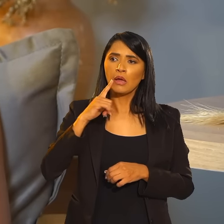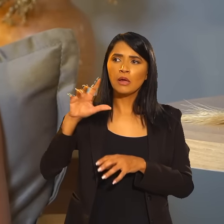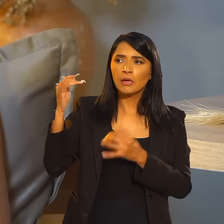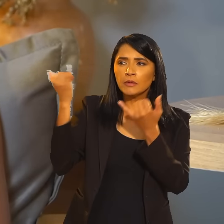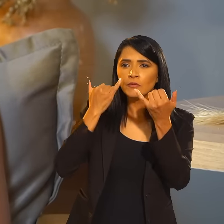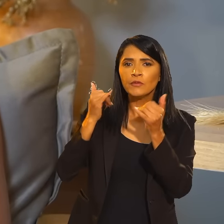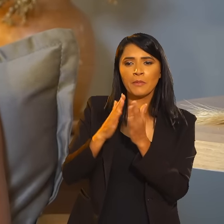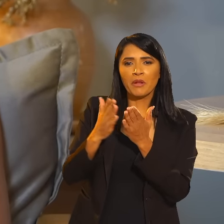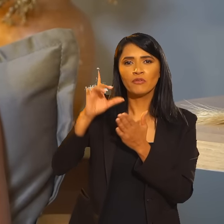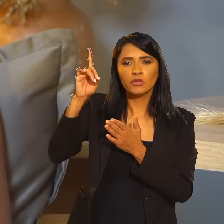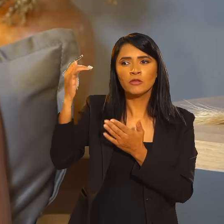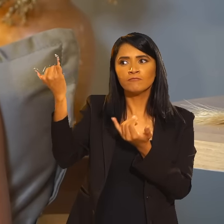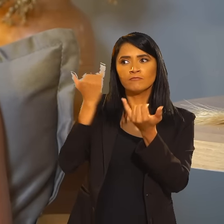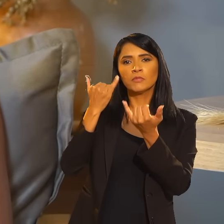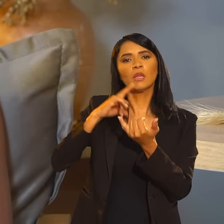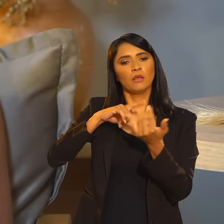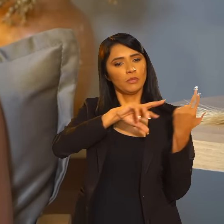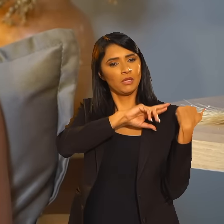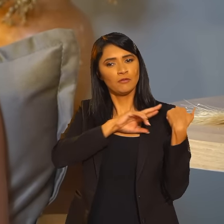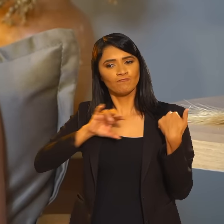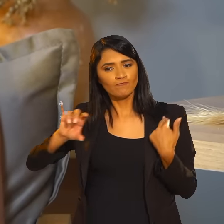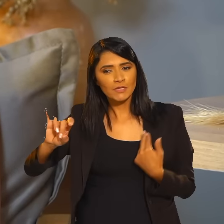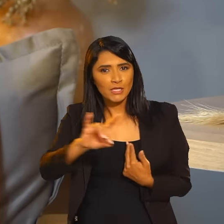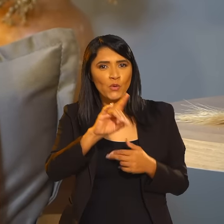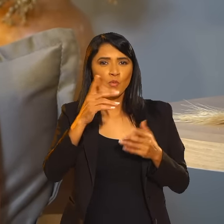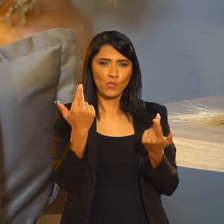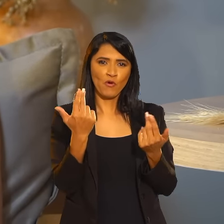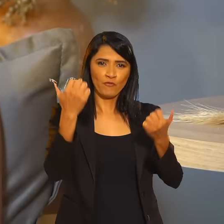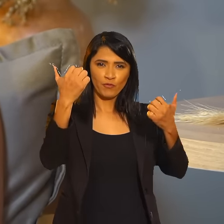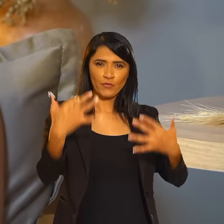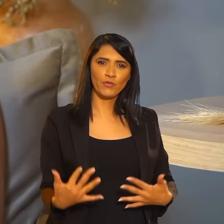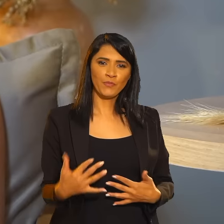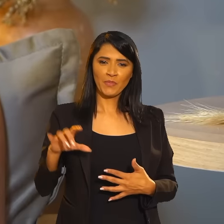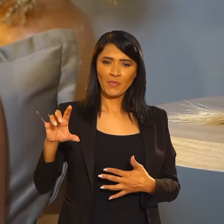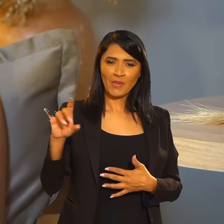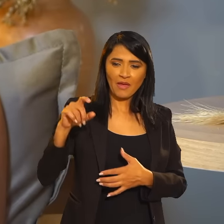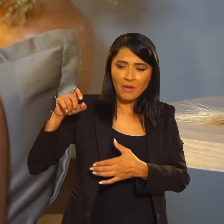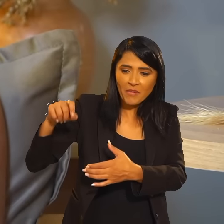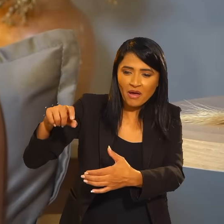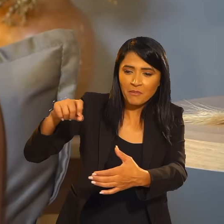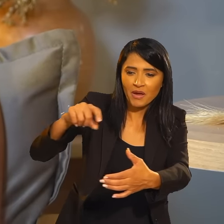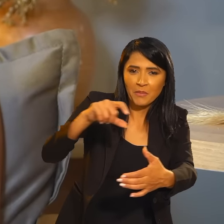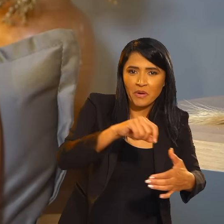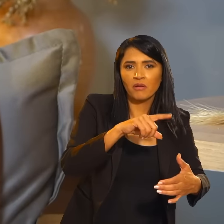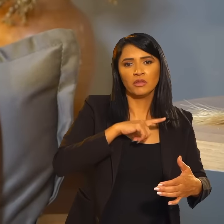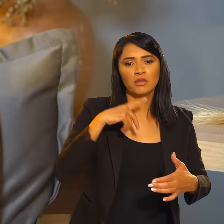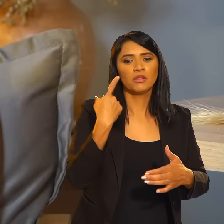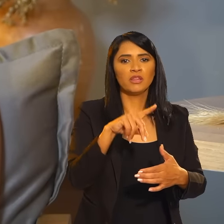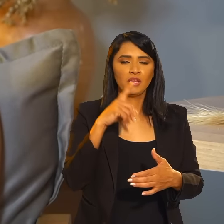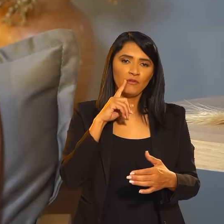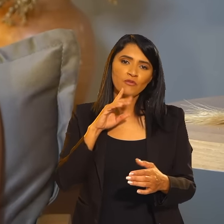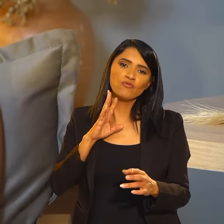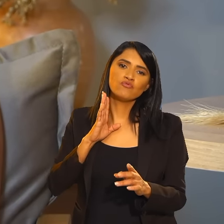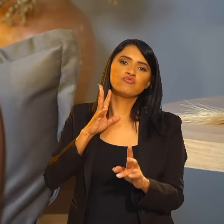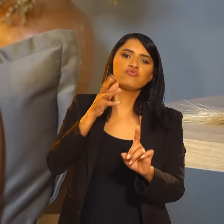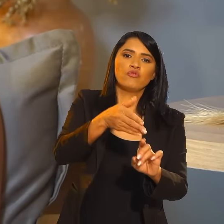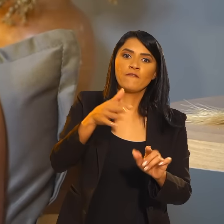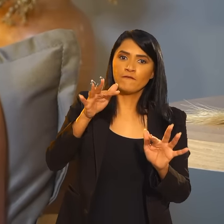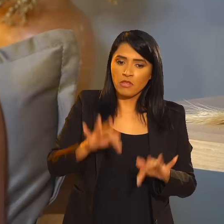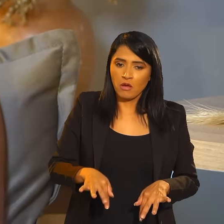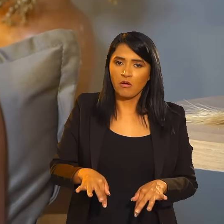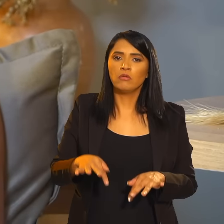ao ouvir a palavra de Deus, porque cada um, como foi colocado aqui, cada sementinha teve o seu destino, né,